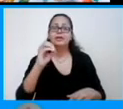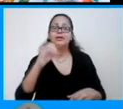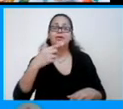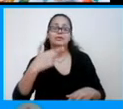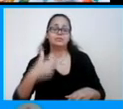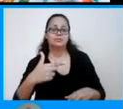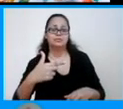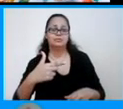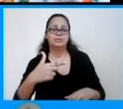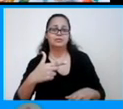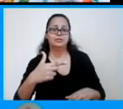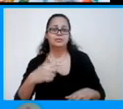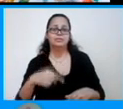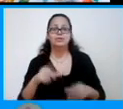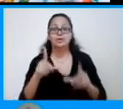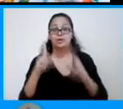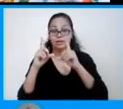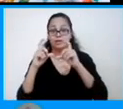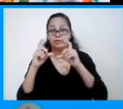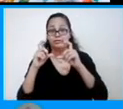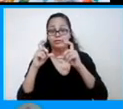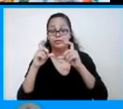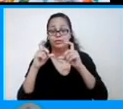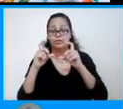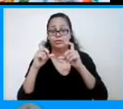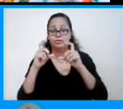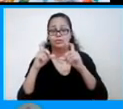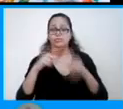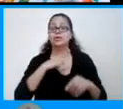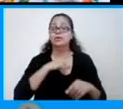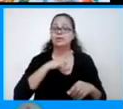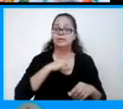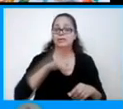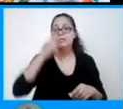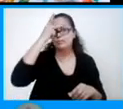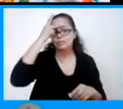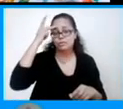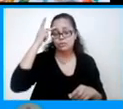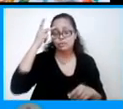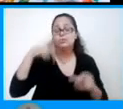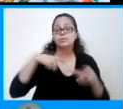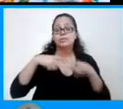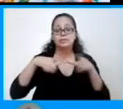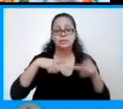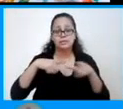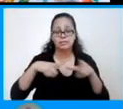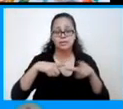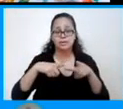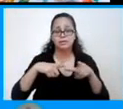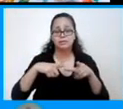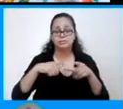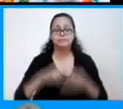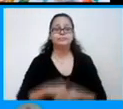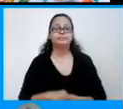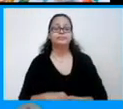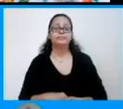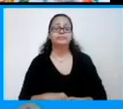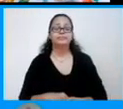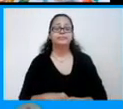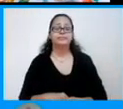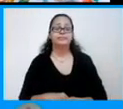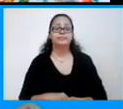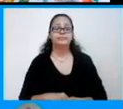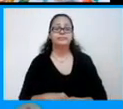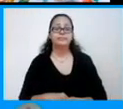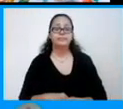olha só. O pessoal fazendo a limpeza e retirada de lixo de uma região aí com água, um rio ou um lago.